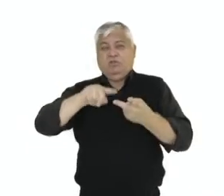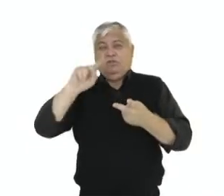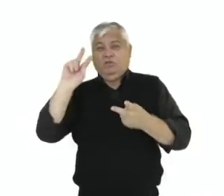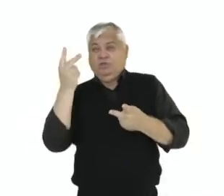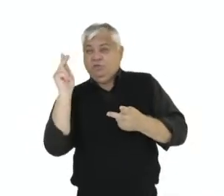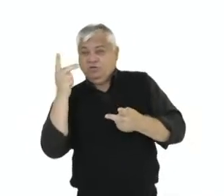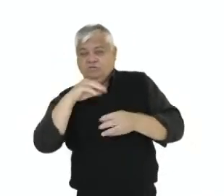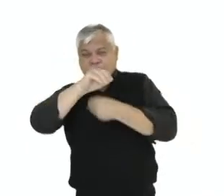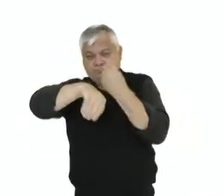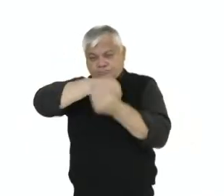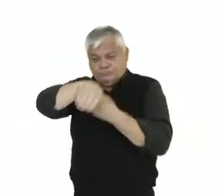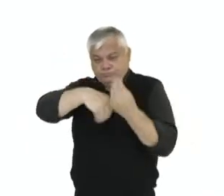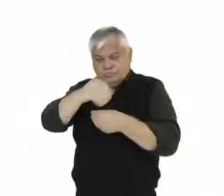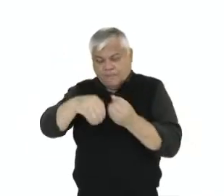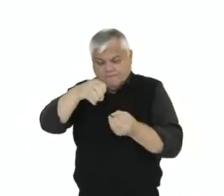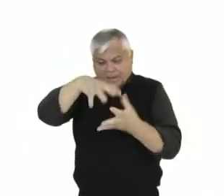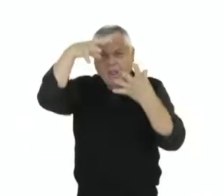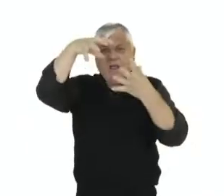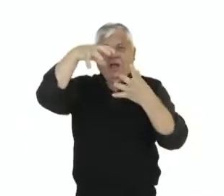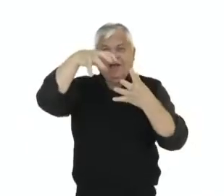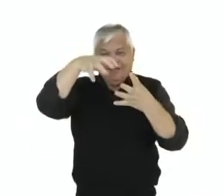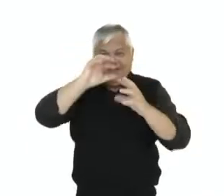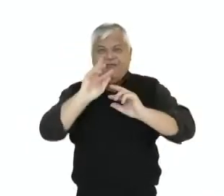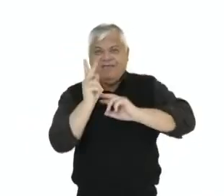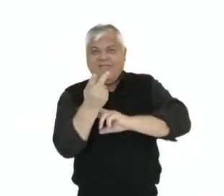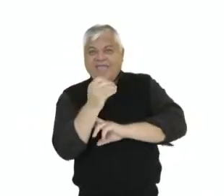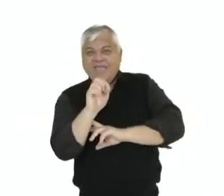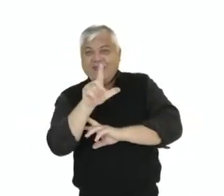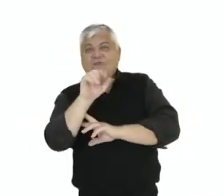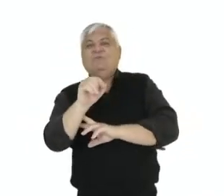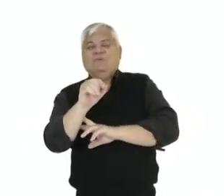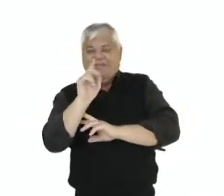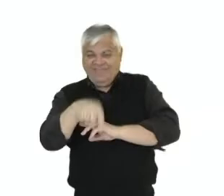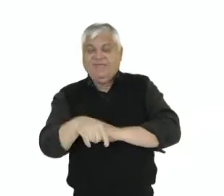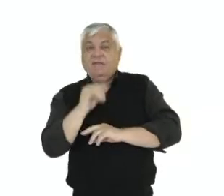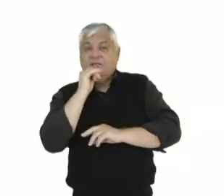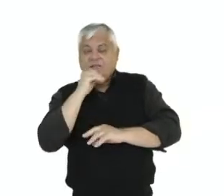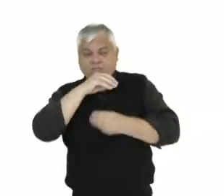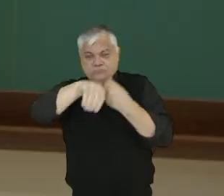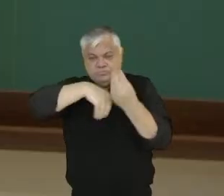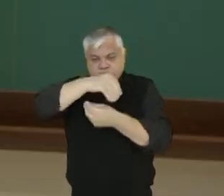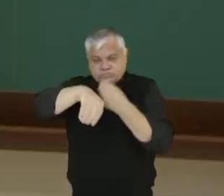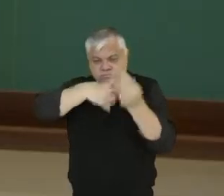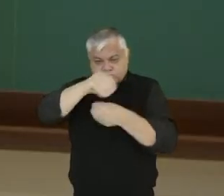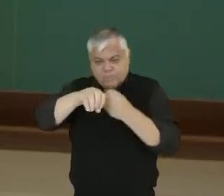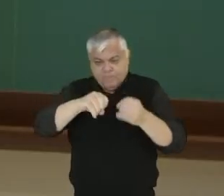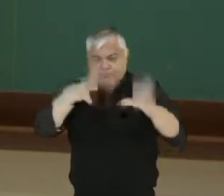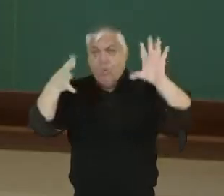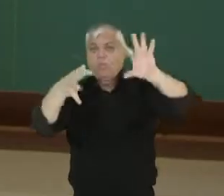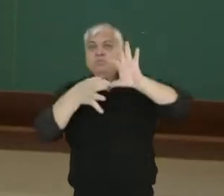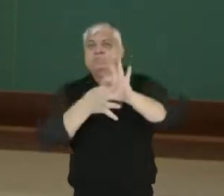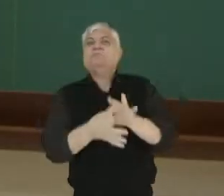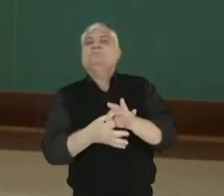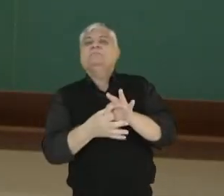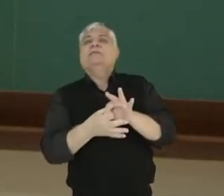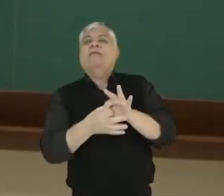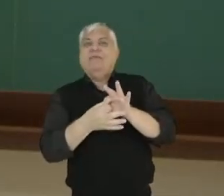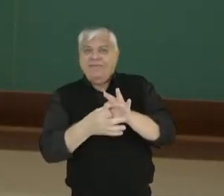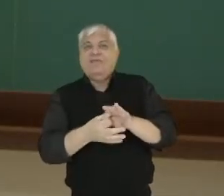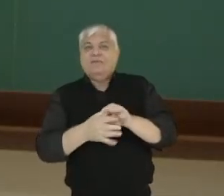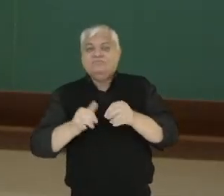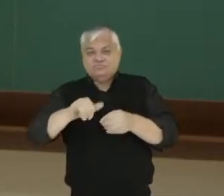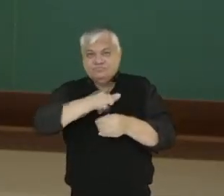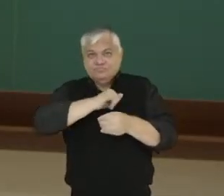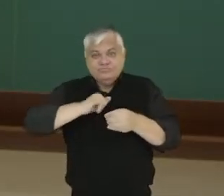se fundem, gerando núcleos de hélio, certo? Então você tem aqui uma fusão, certo? A